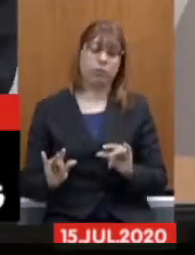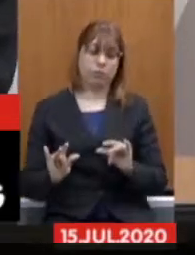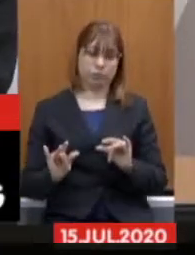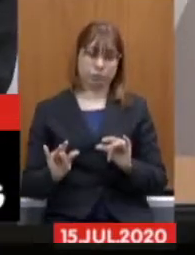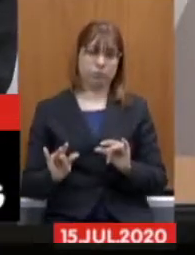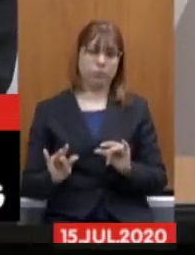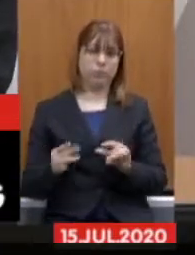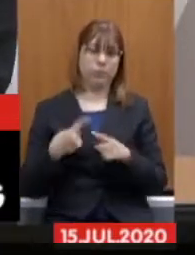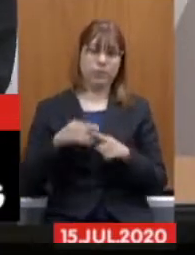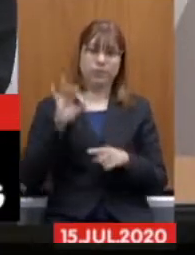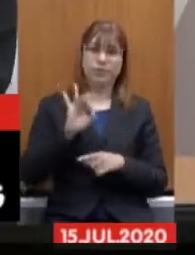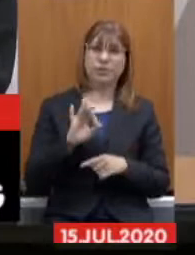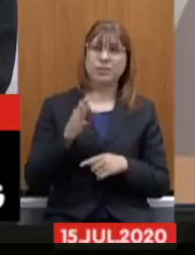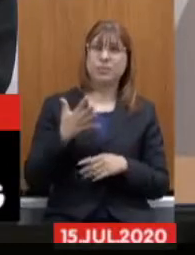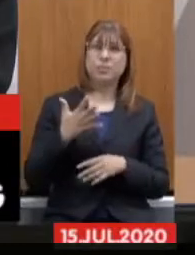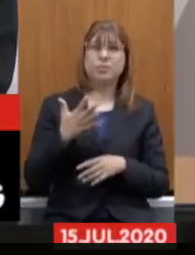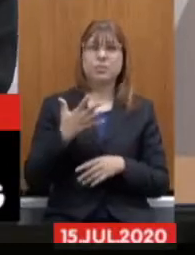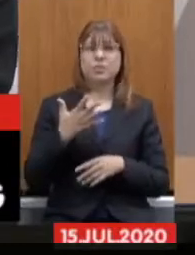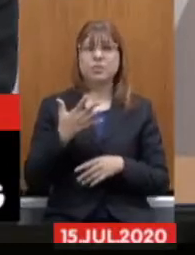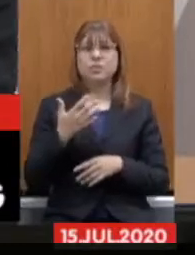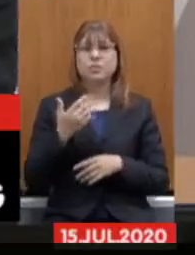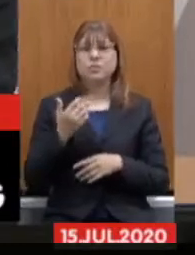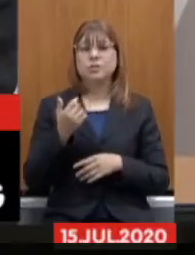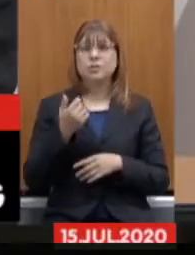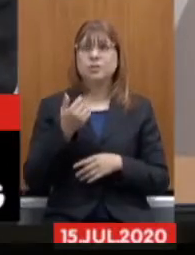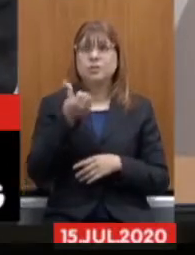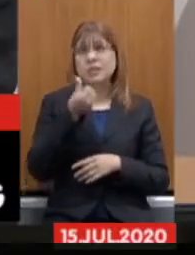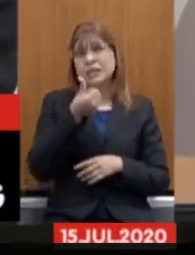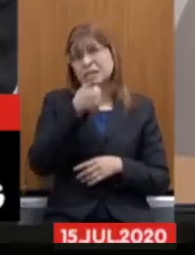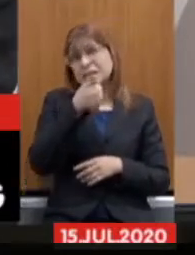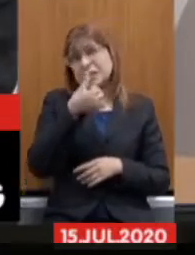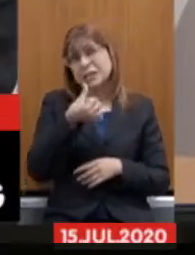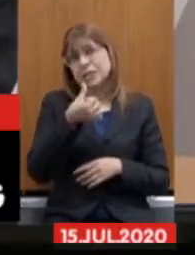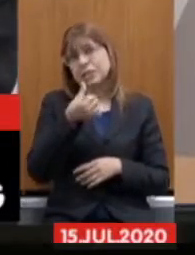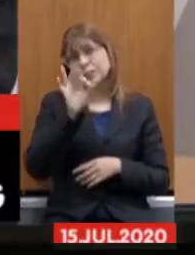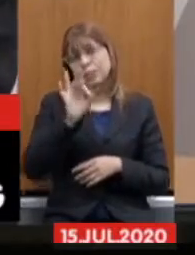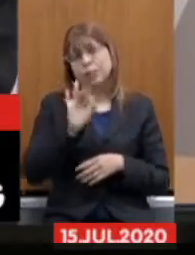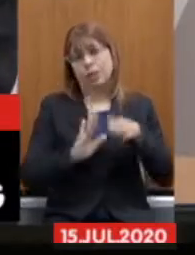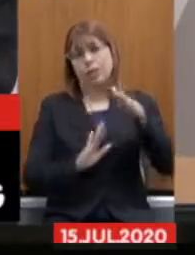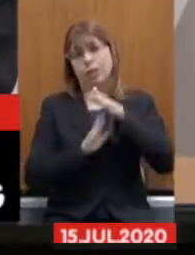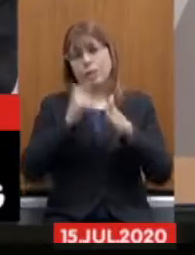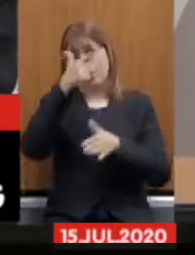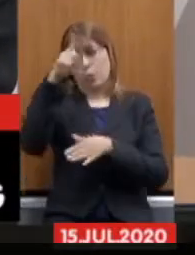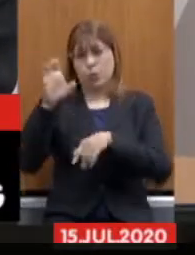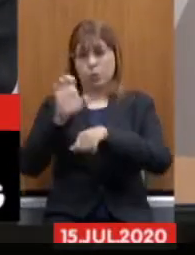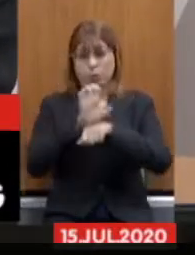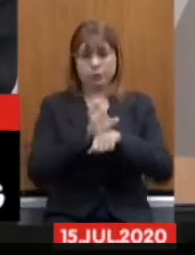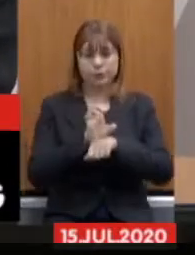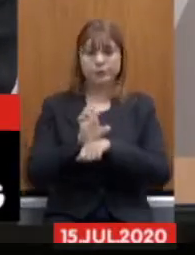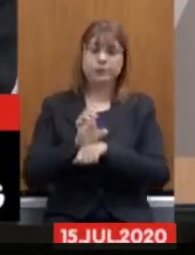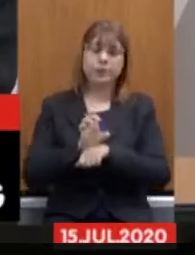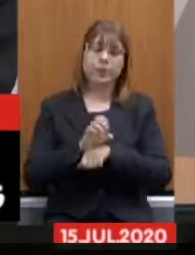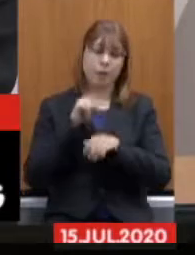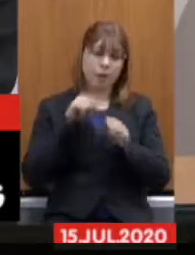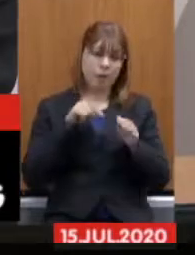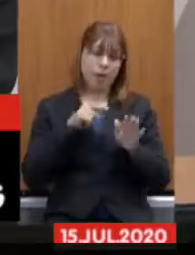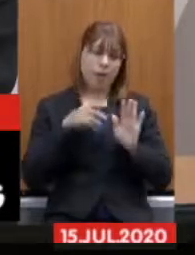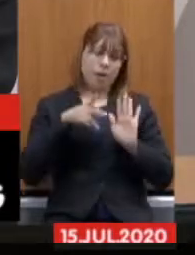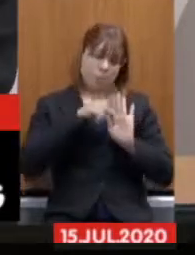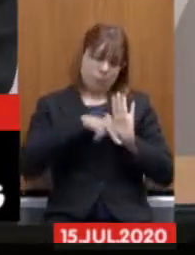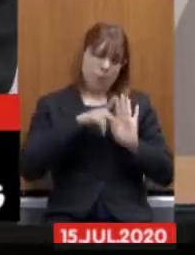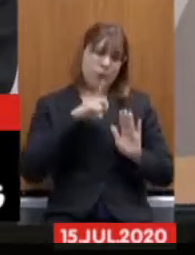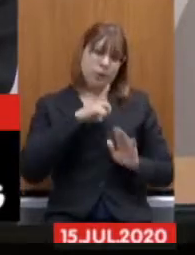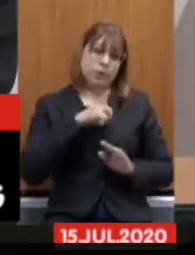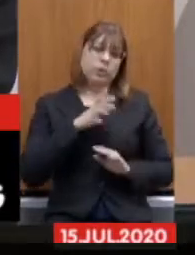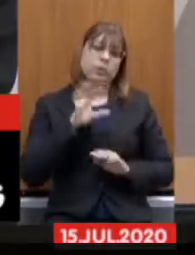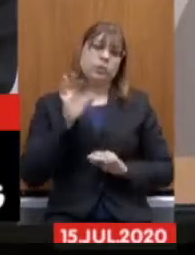superiores dois ou três estados nenhuma delas superou 16 por cento o projeto tem a proposta de uma líquida